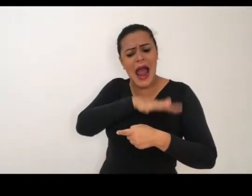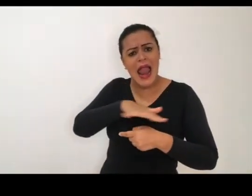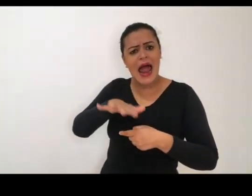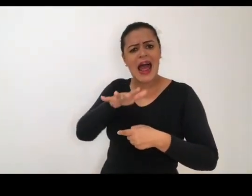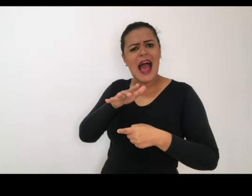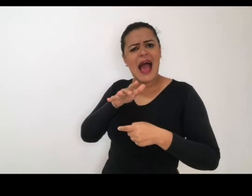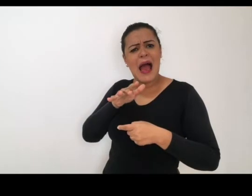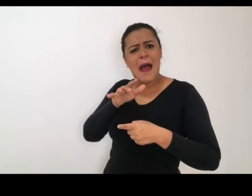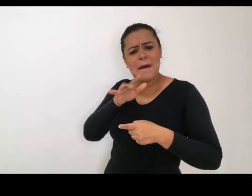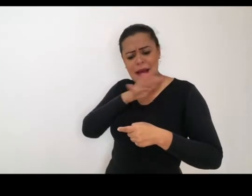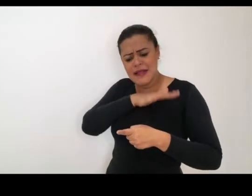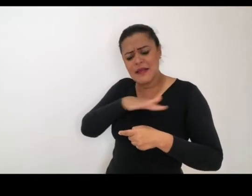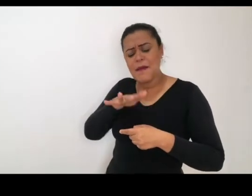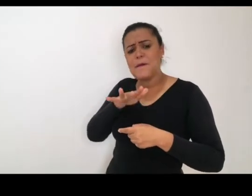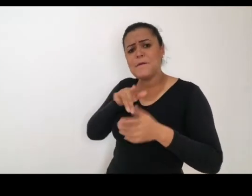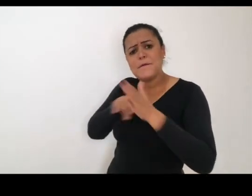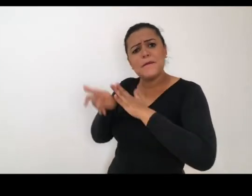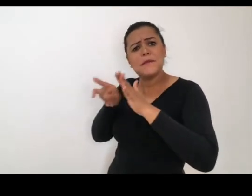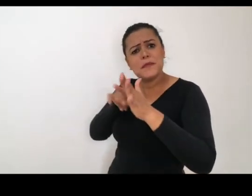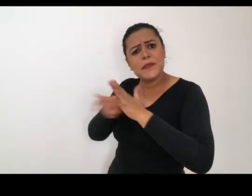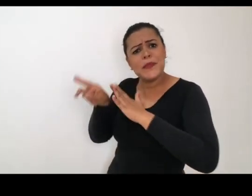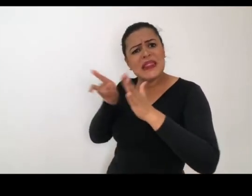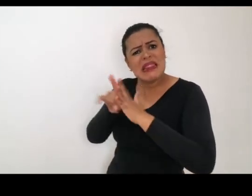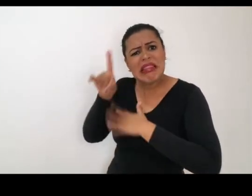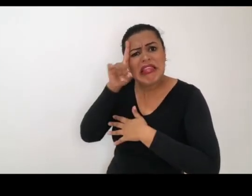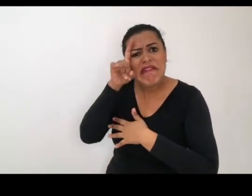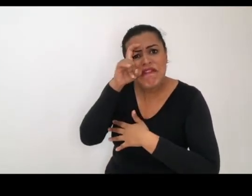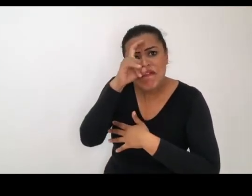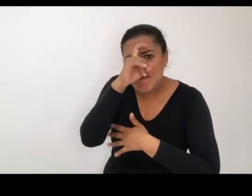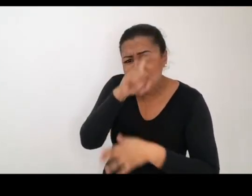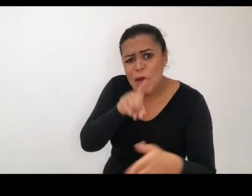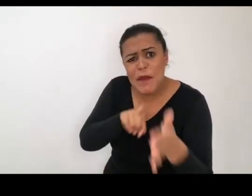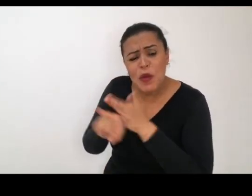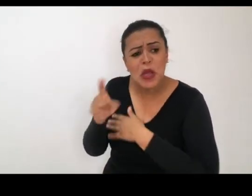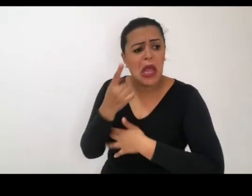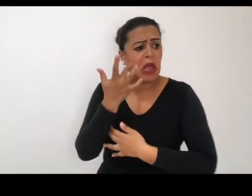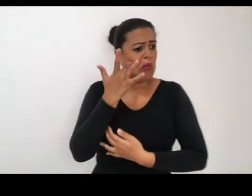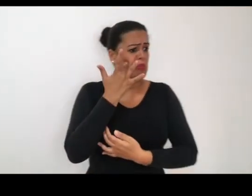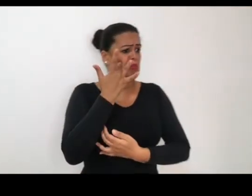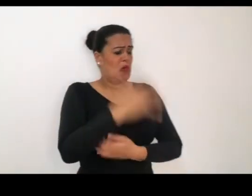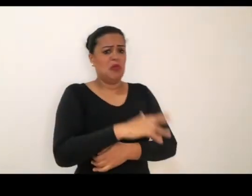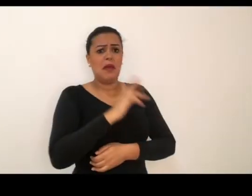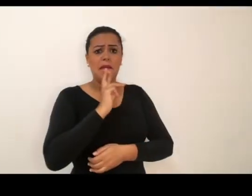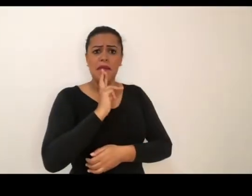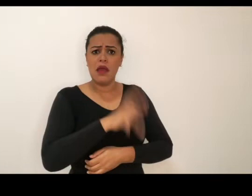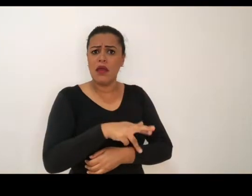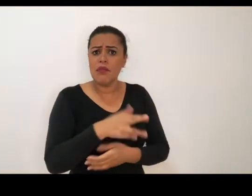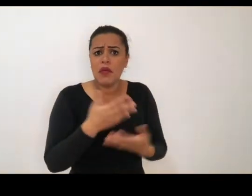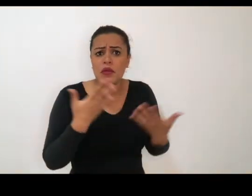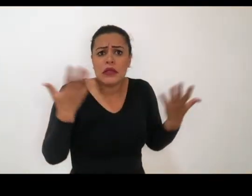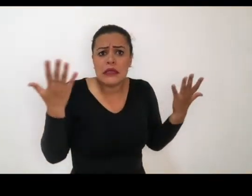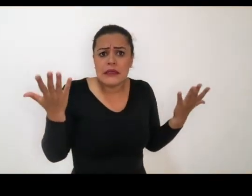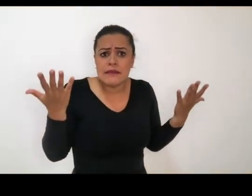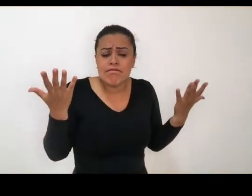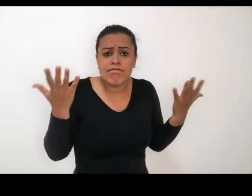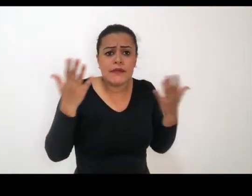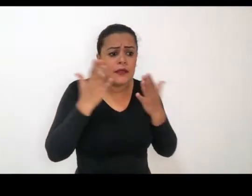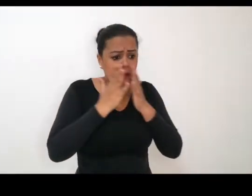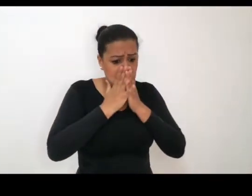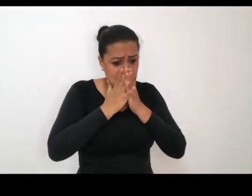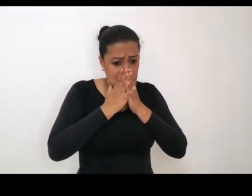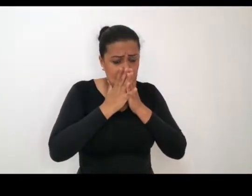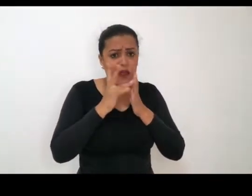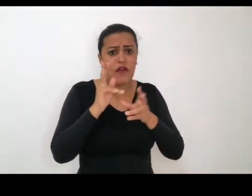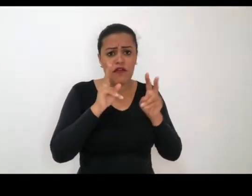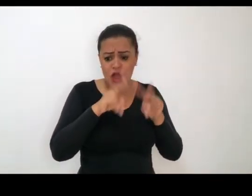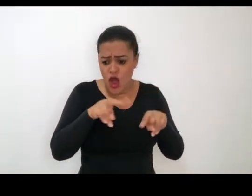tinha nem ideia como responder, nem por onde começar. Eu fiquei olhando para aquelas meninas de 12 anos, tudo bem,